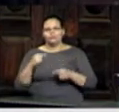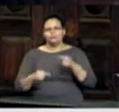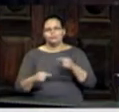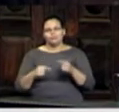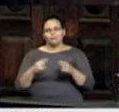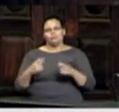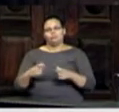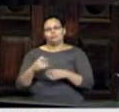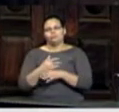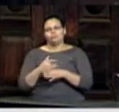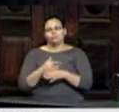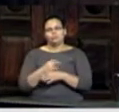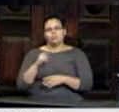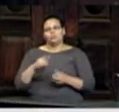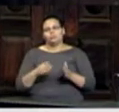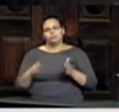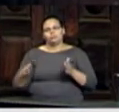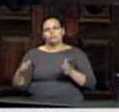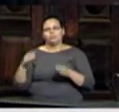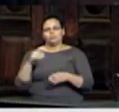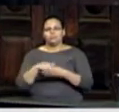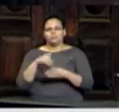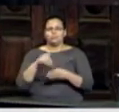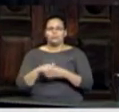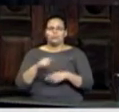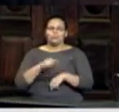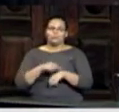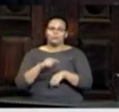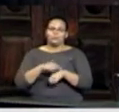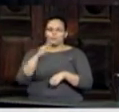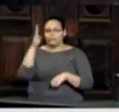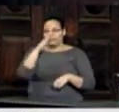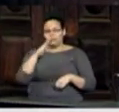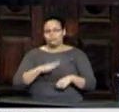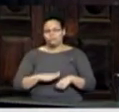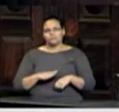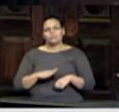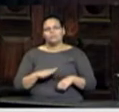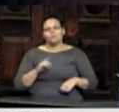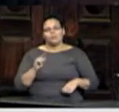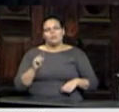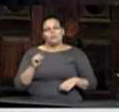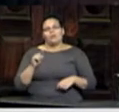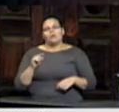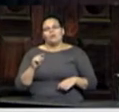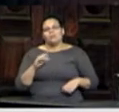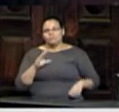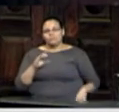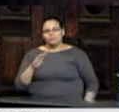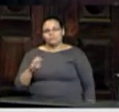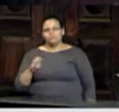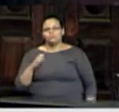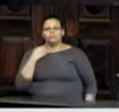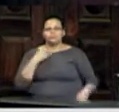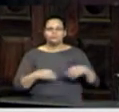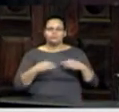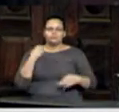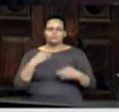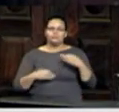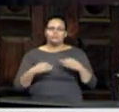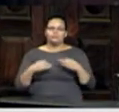mácula no processo eleitoral, em um momento que o Brasil está passando a limpo, e é intrínseco que a